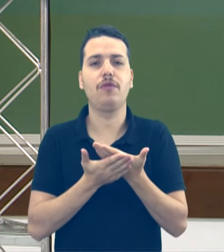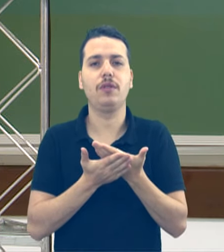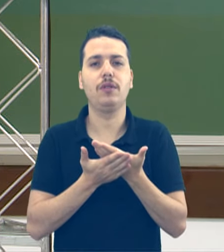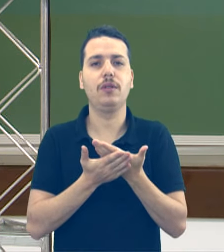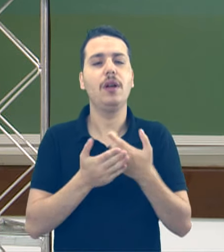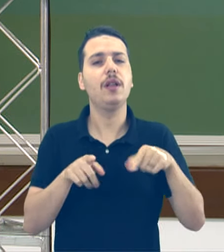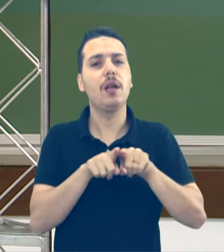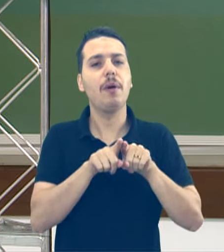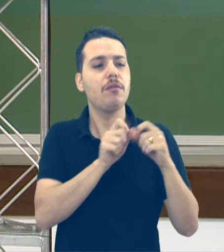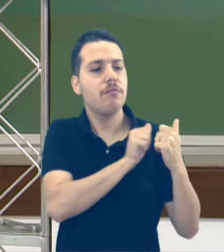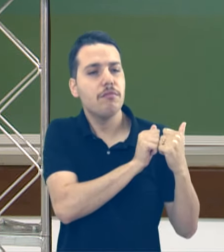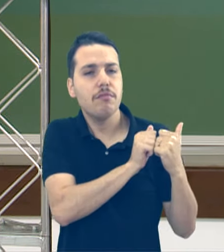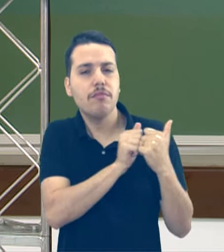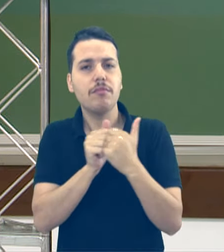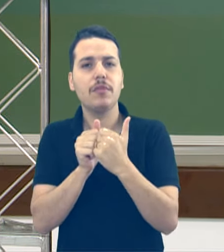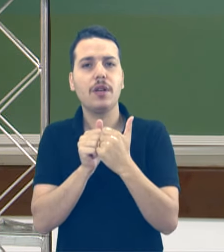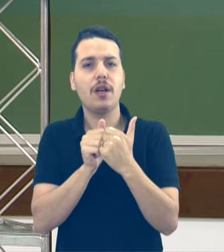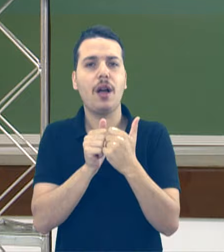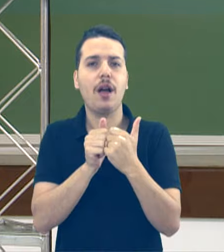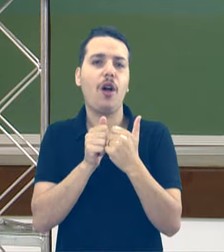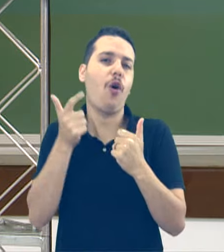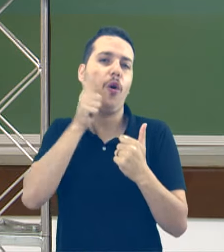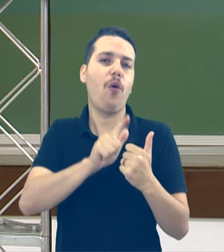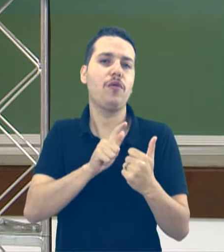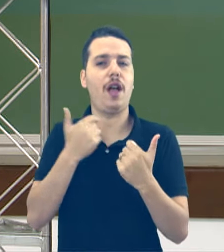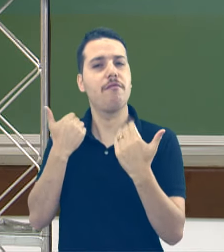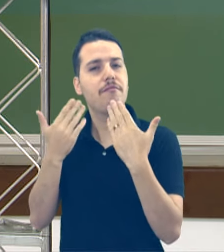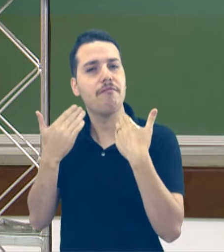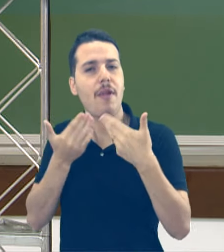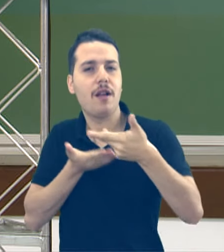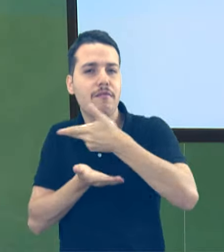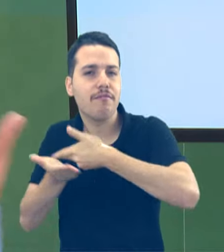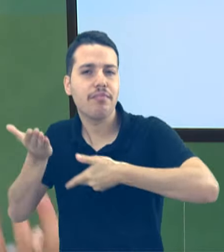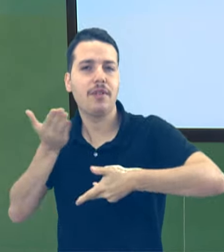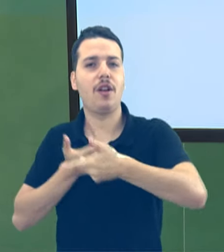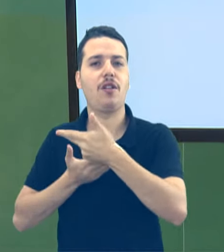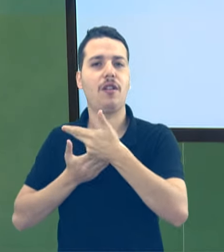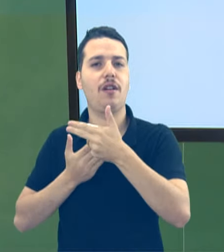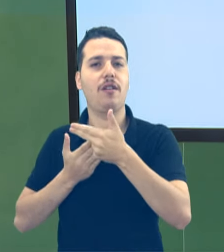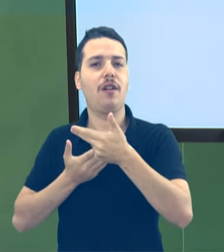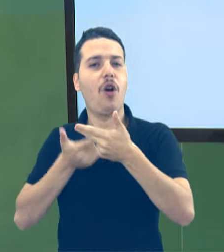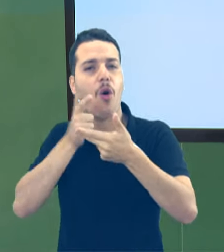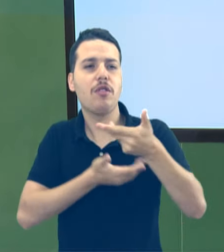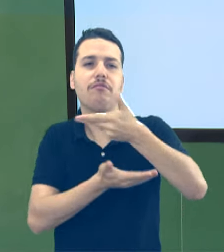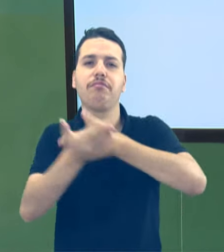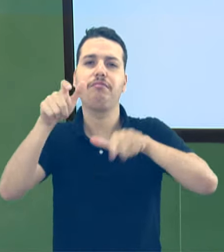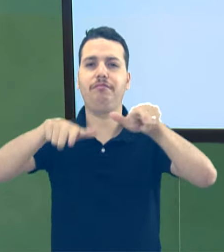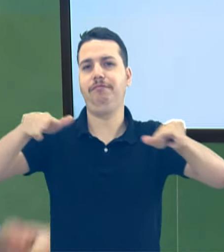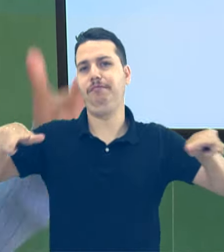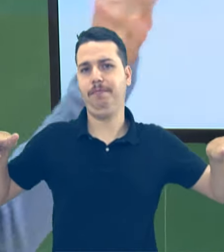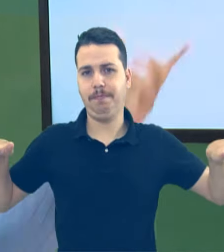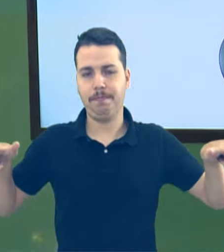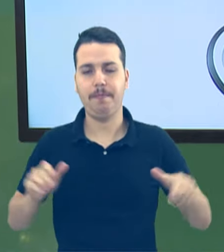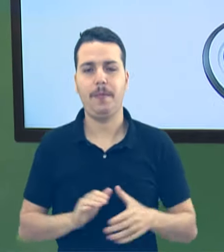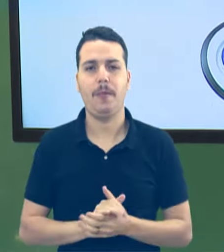nos acompanhar inclusive em conversas, em bate-papos, para nos relacionarmos com todas as pessoas. Nós sabemos